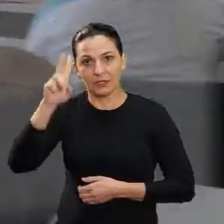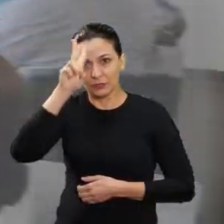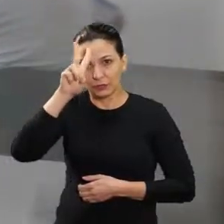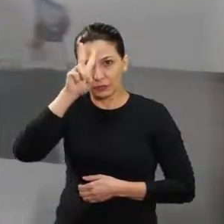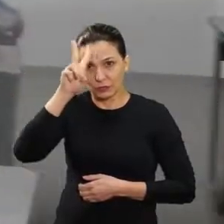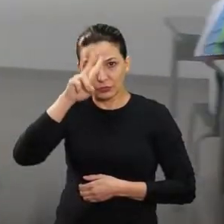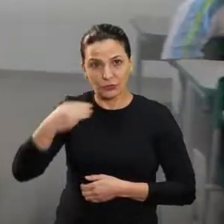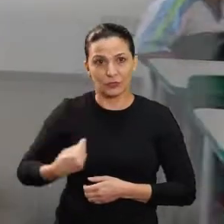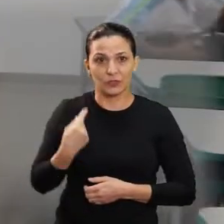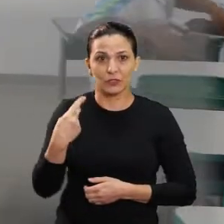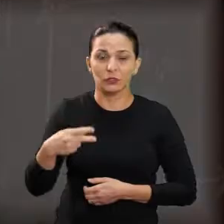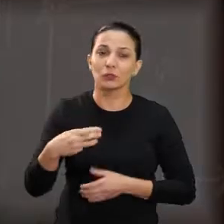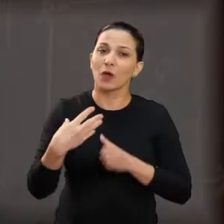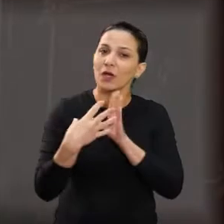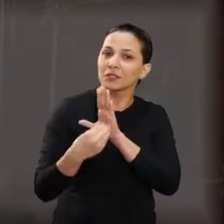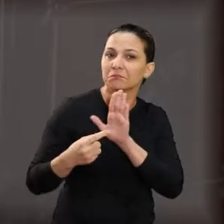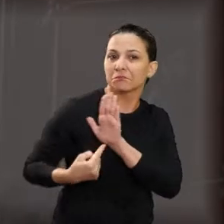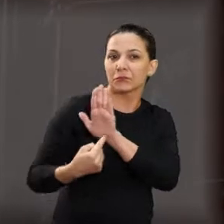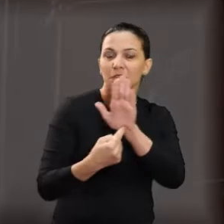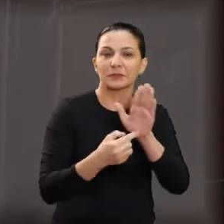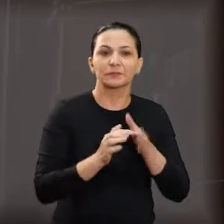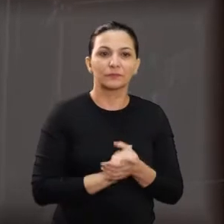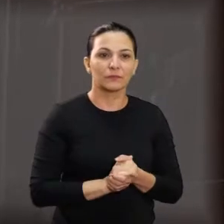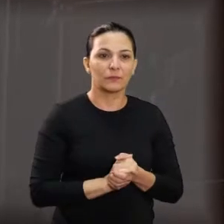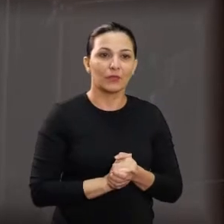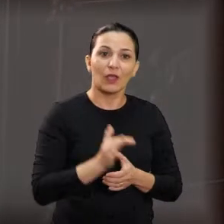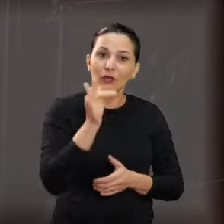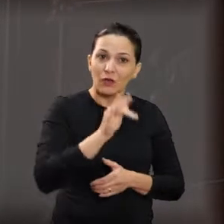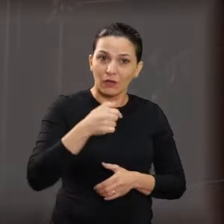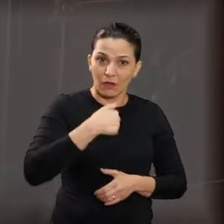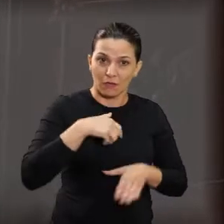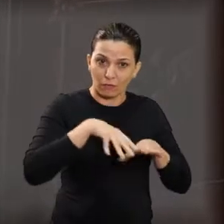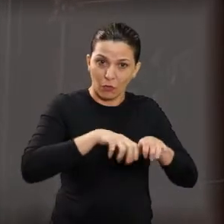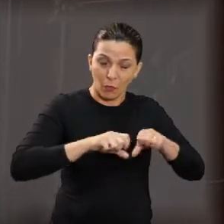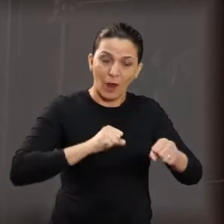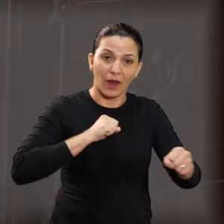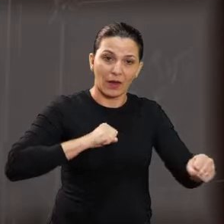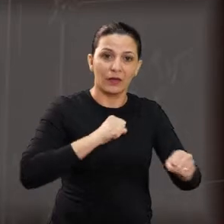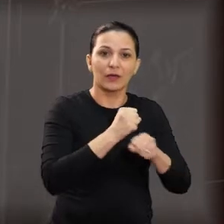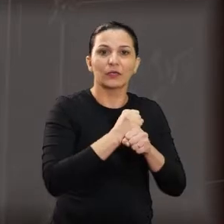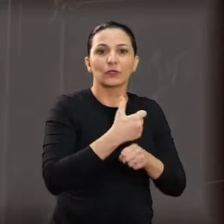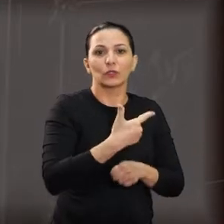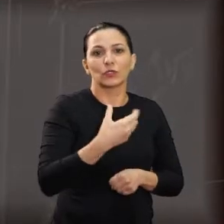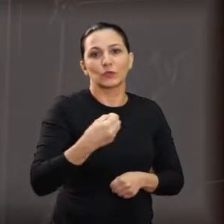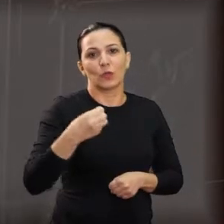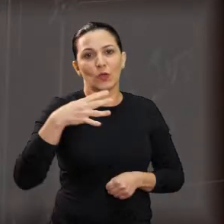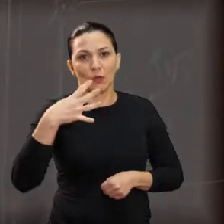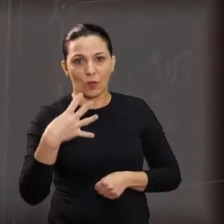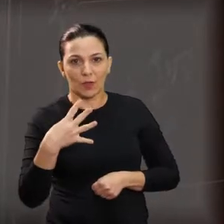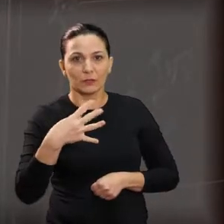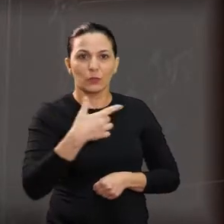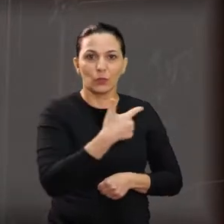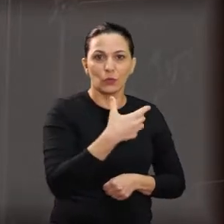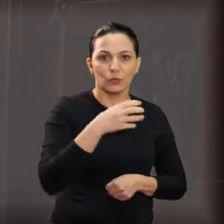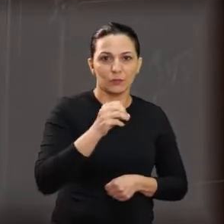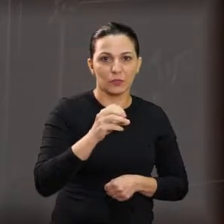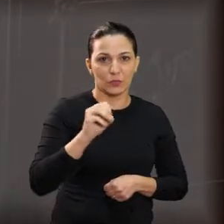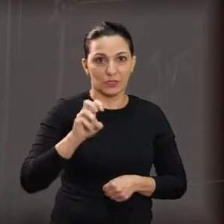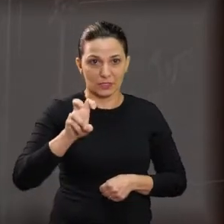traçar um novo caminho na vida. Eu me formei em 2005, né? Quer dizer, na verdade 2004 e 2005 foi a